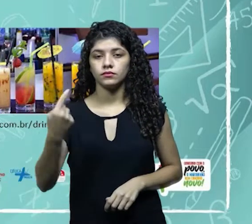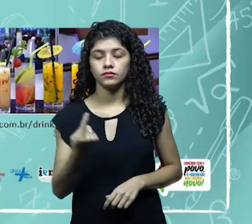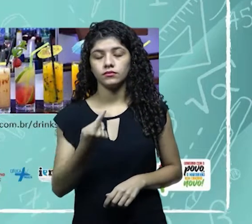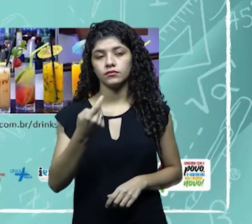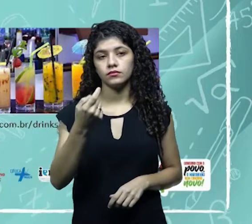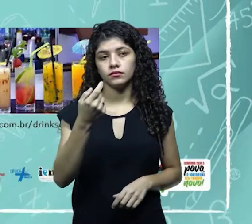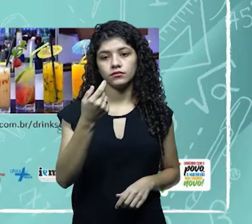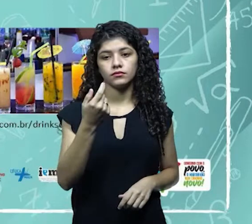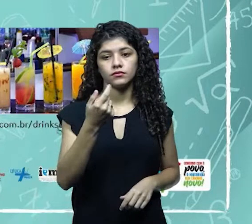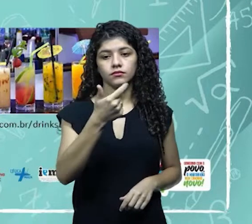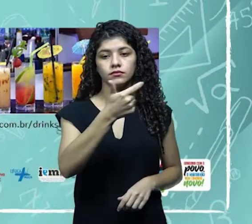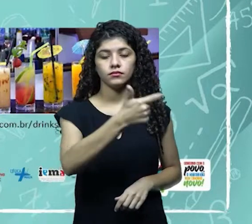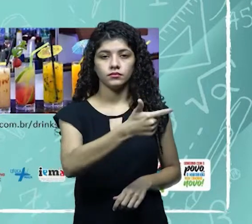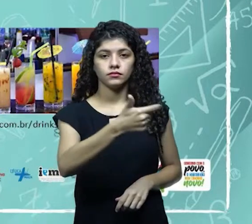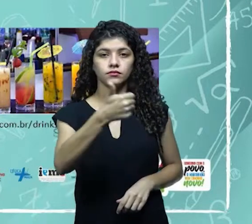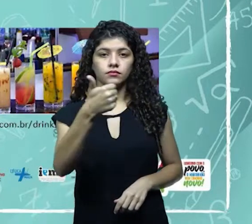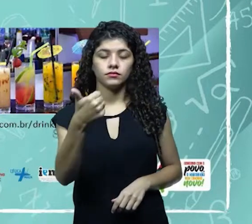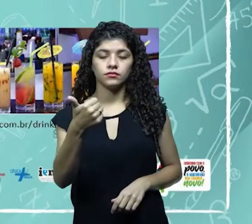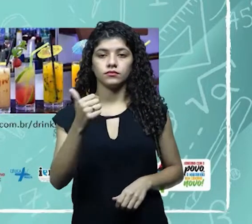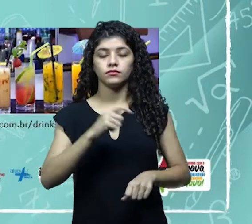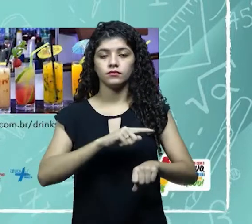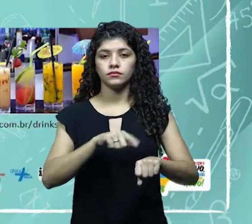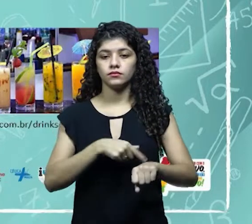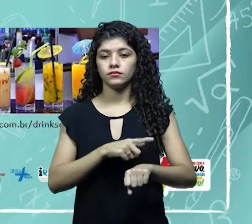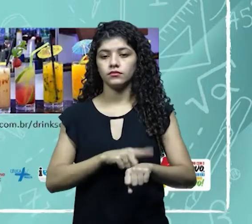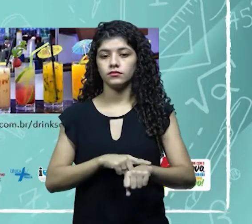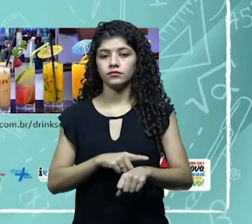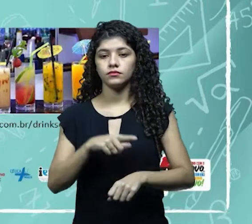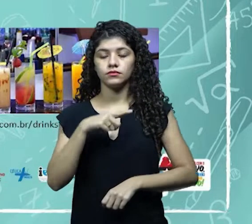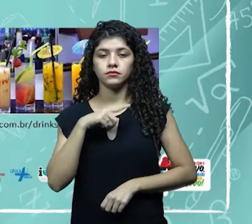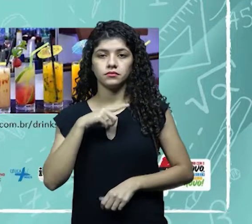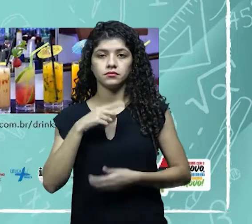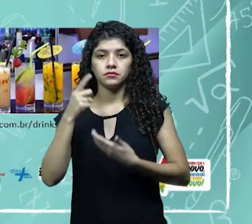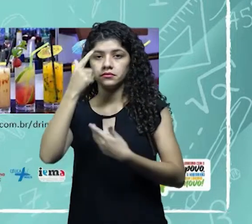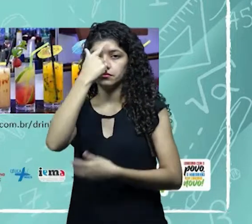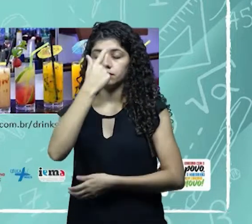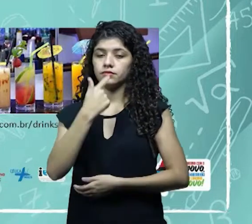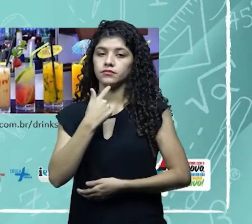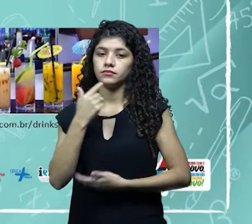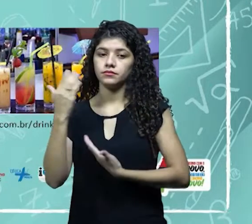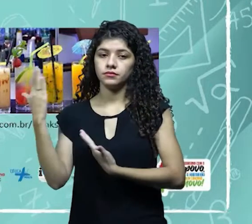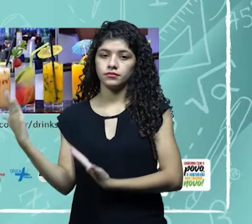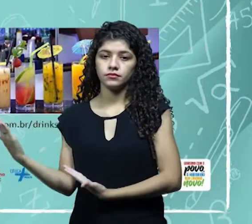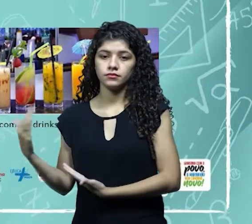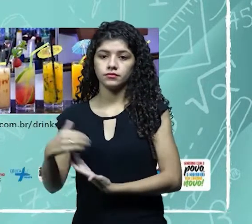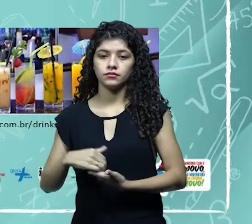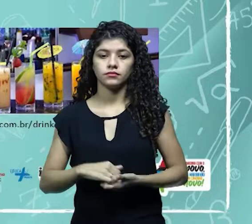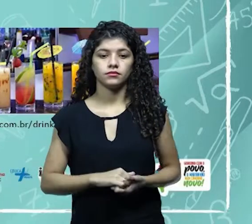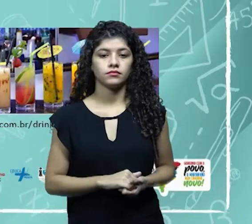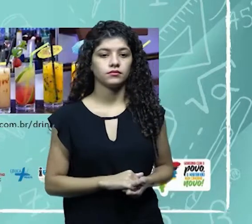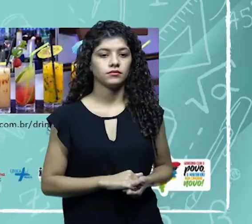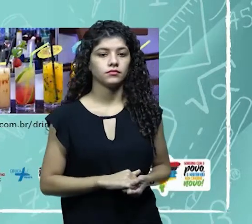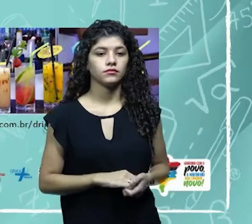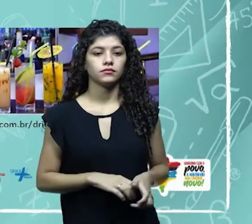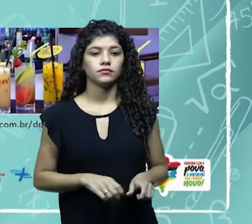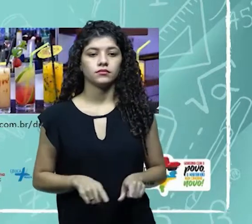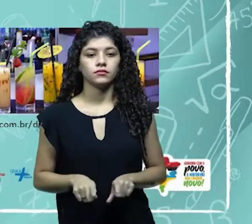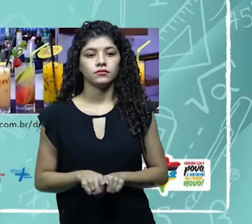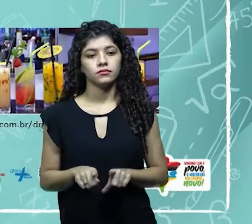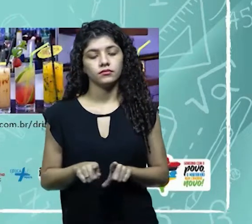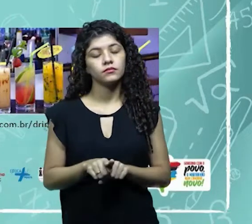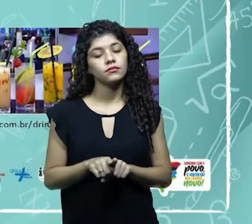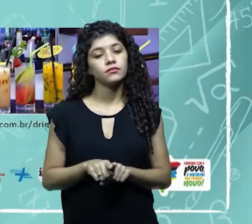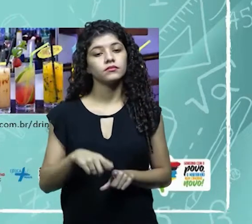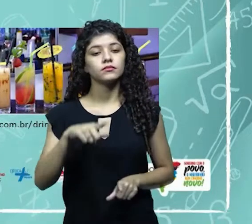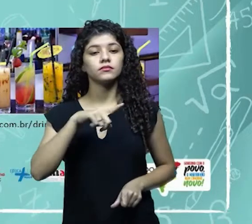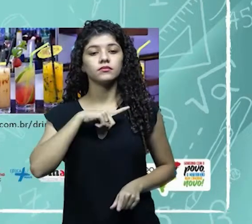ou e após a gente uma hora então ele o Green o drinque aqui tem algumas